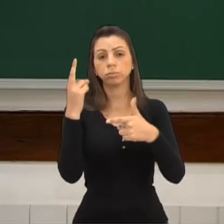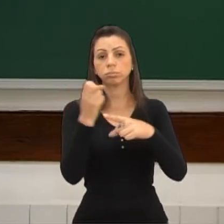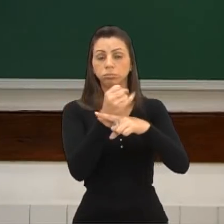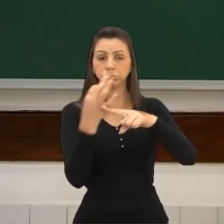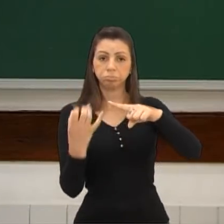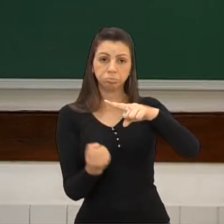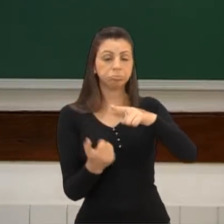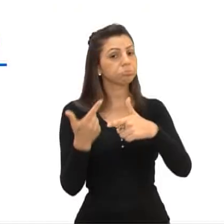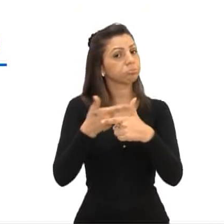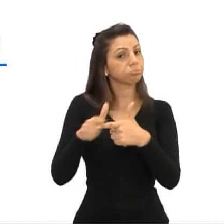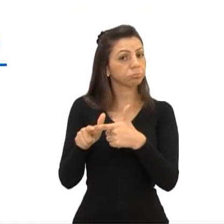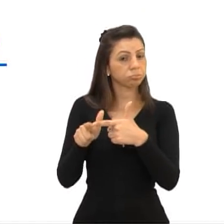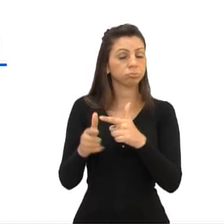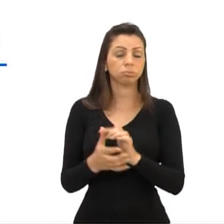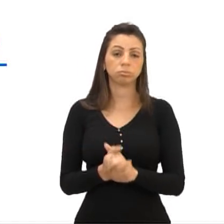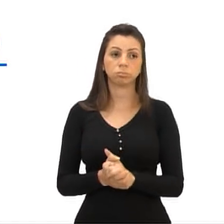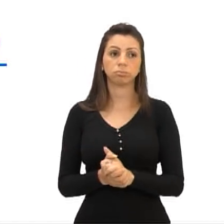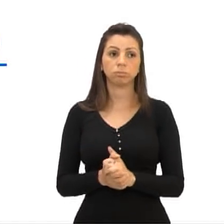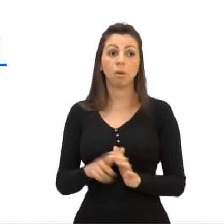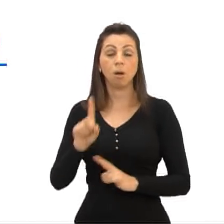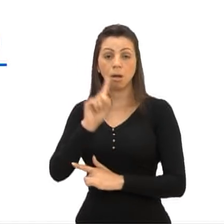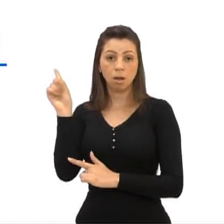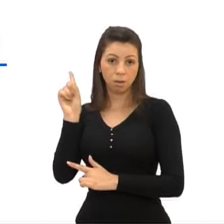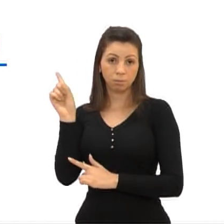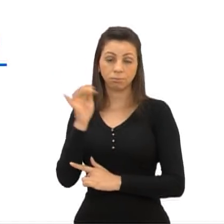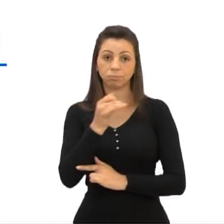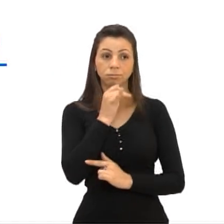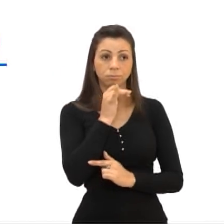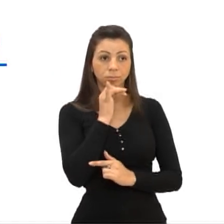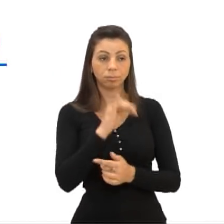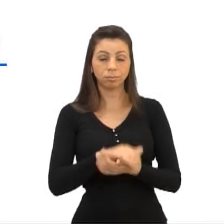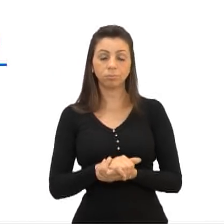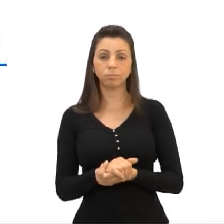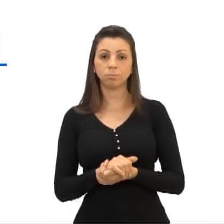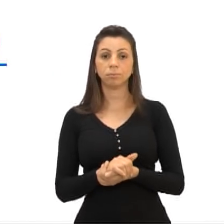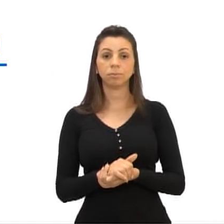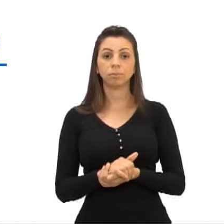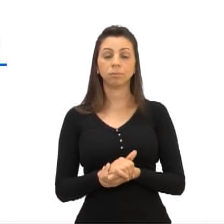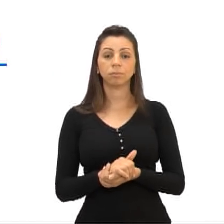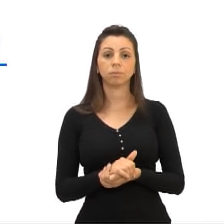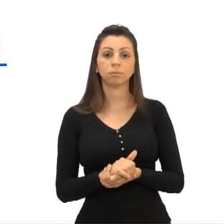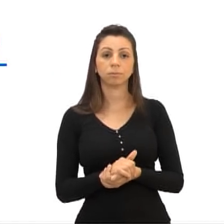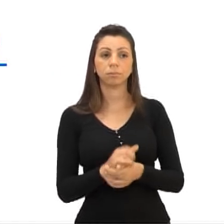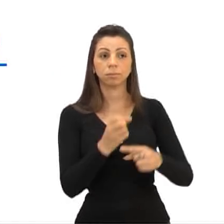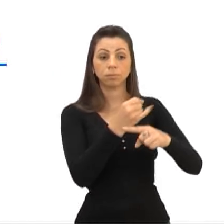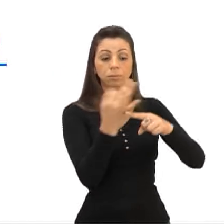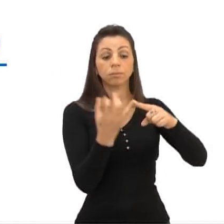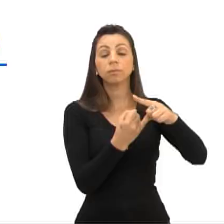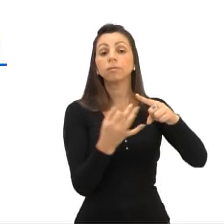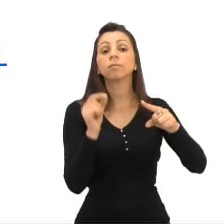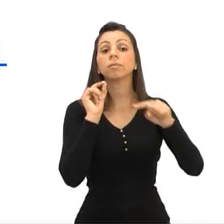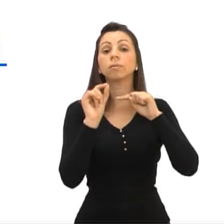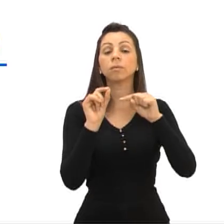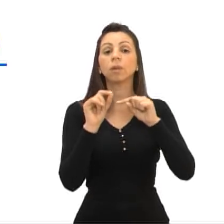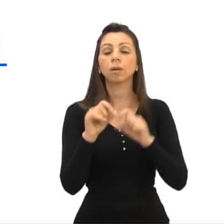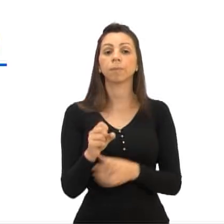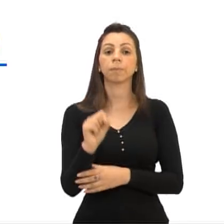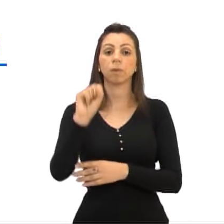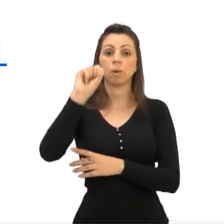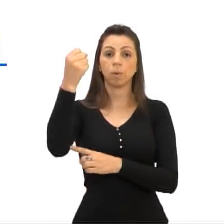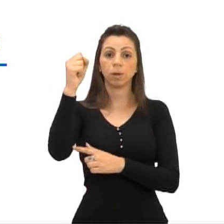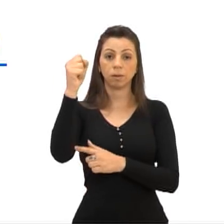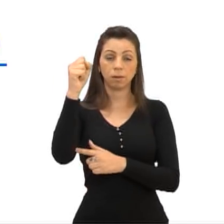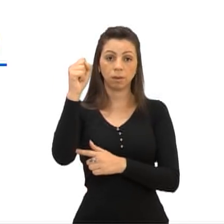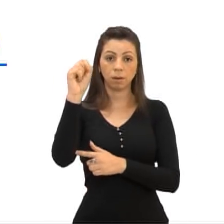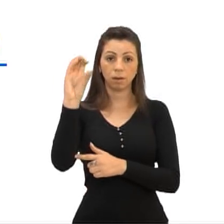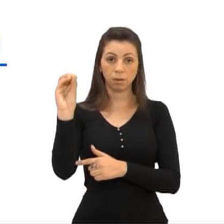Nessa receita, neste exemplo aqui, a razão de 80 para 2 significaria que para